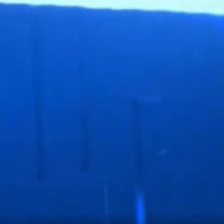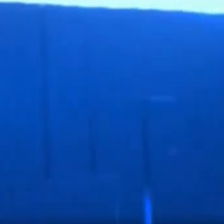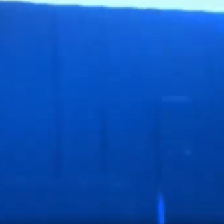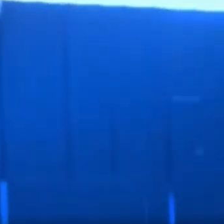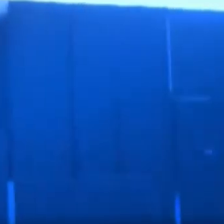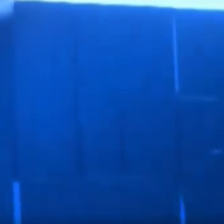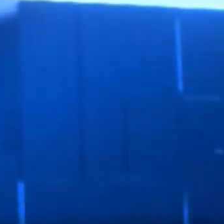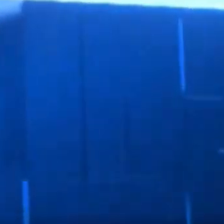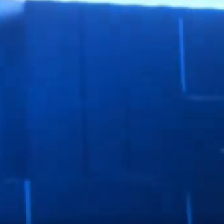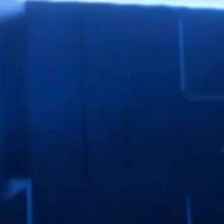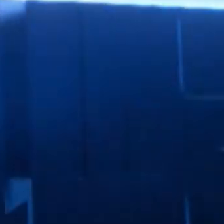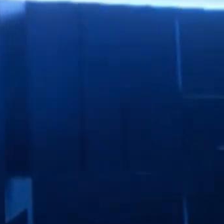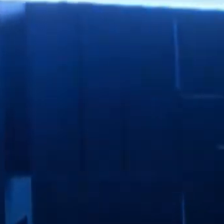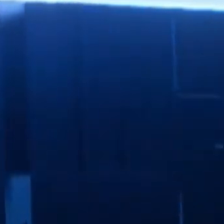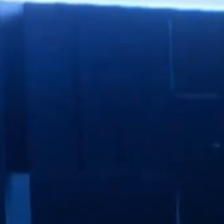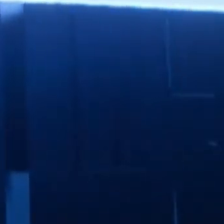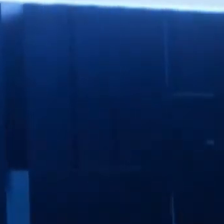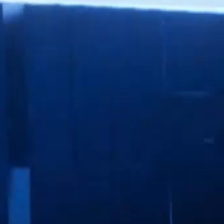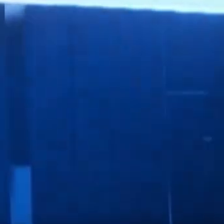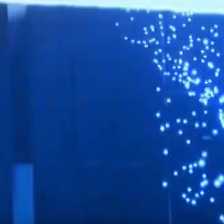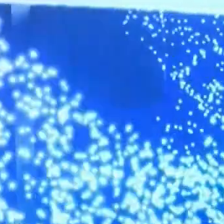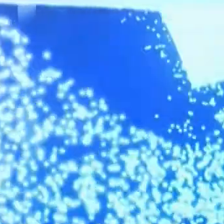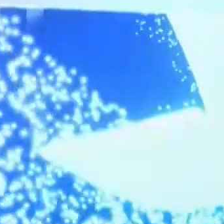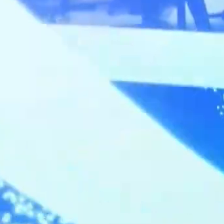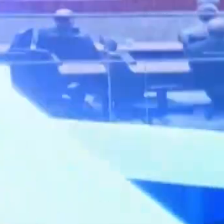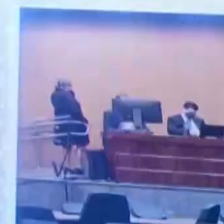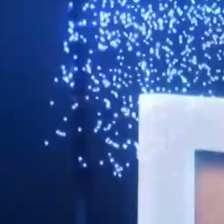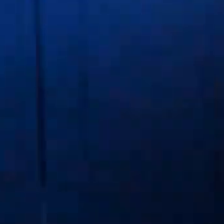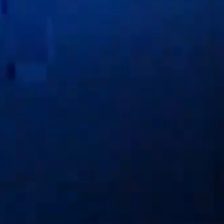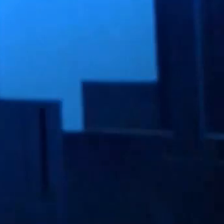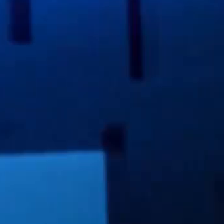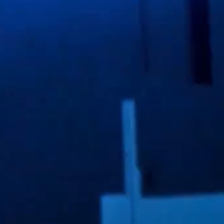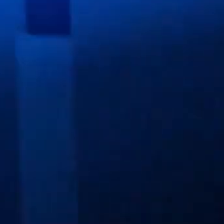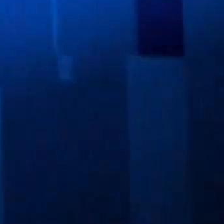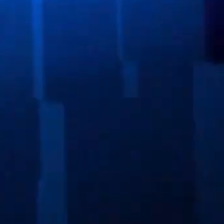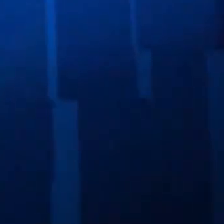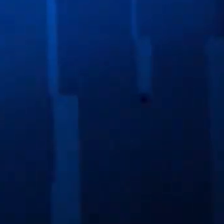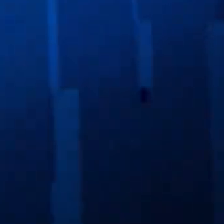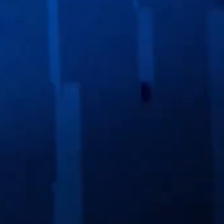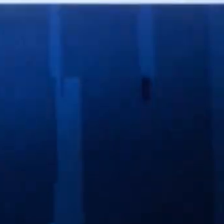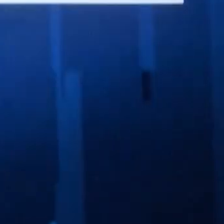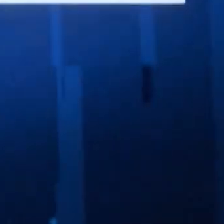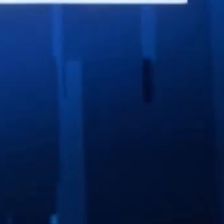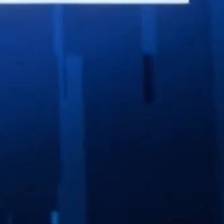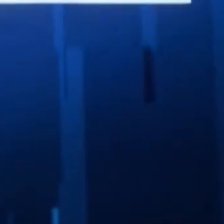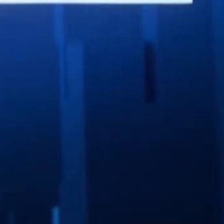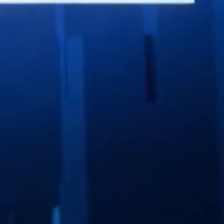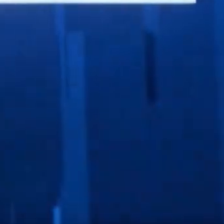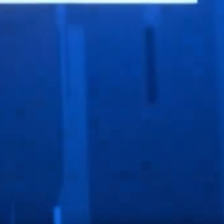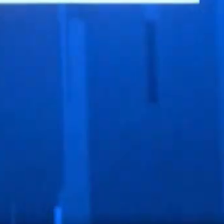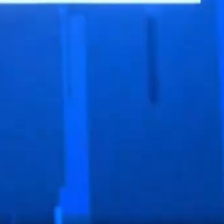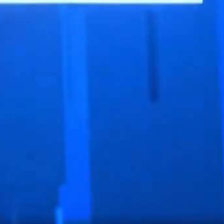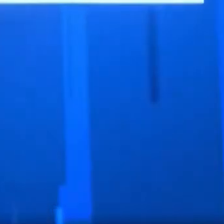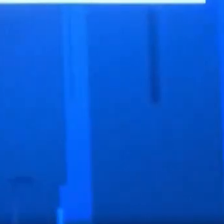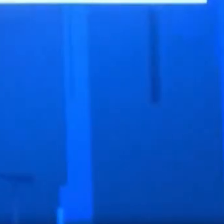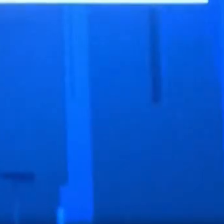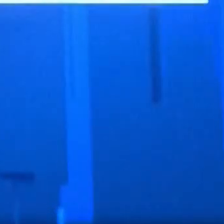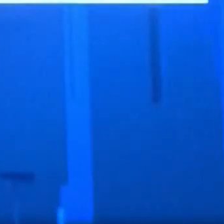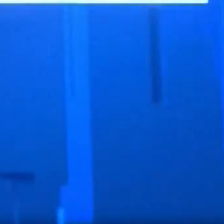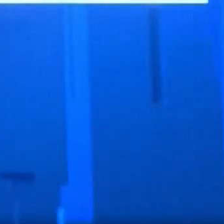ou telefone, e ele chegou na sua casa e ele não funciona, dentro do prazo de